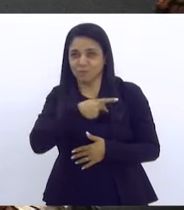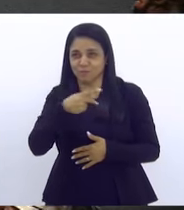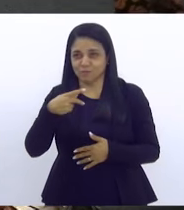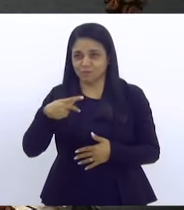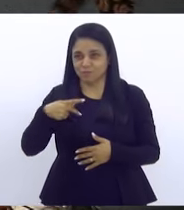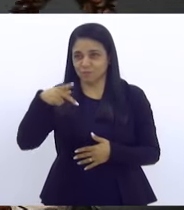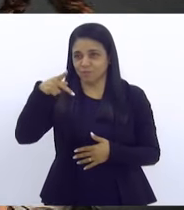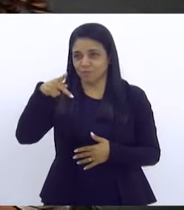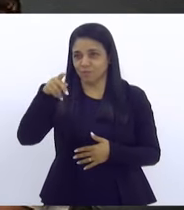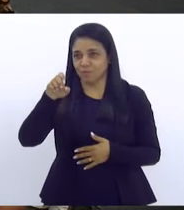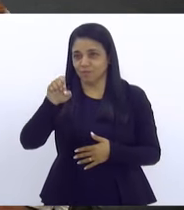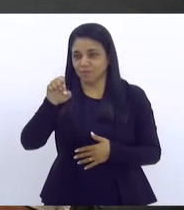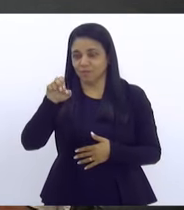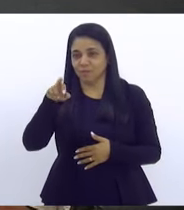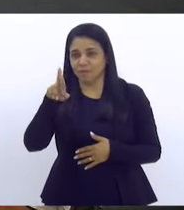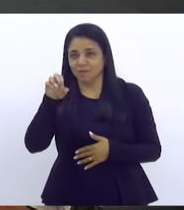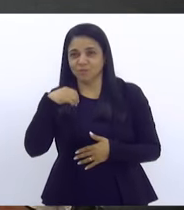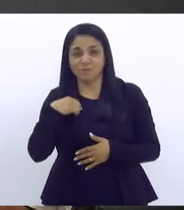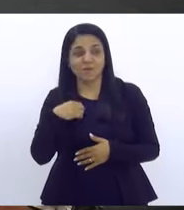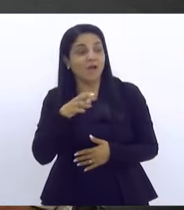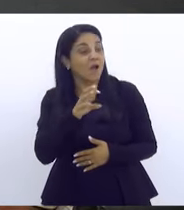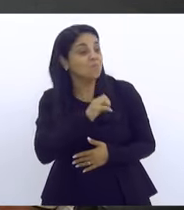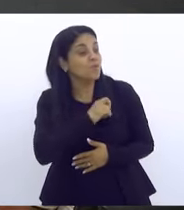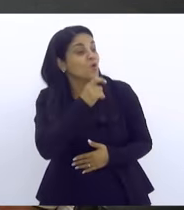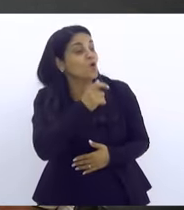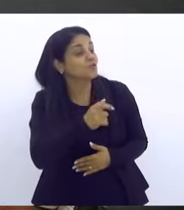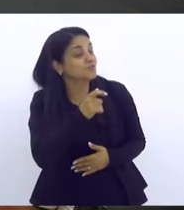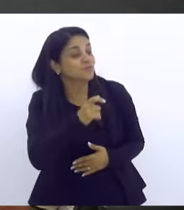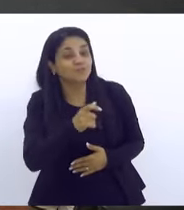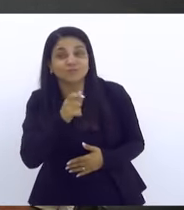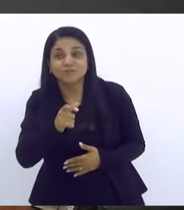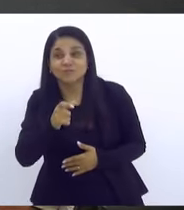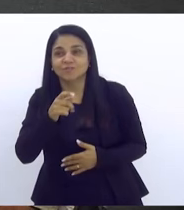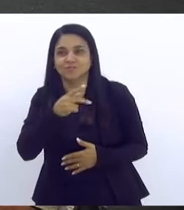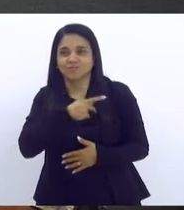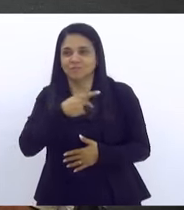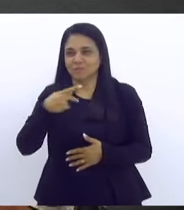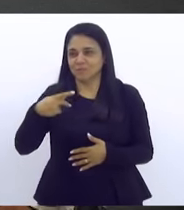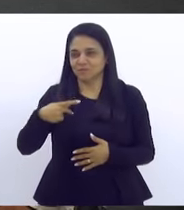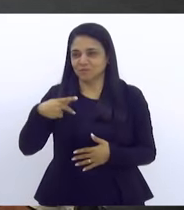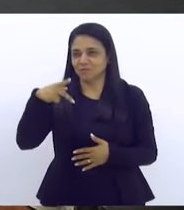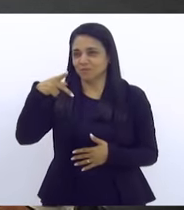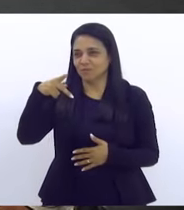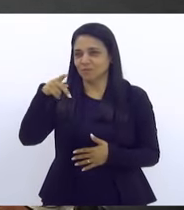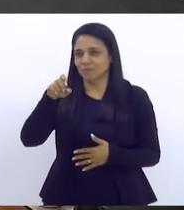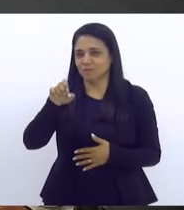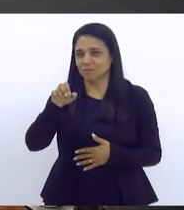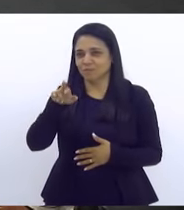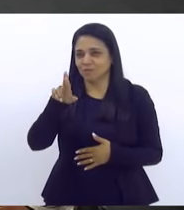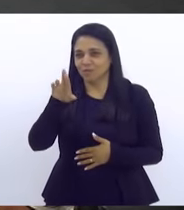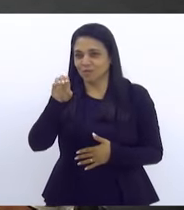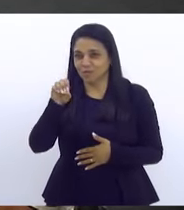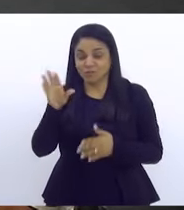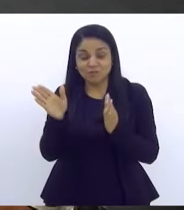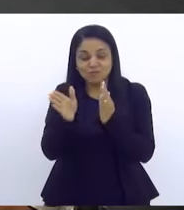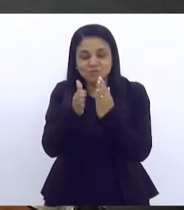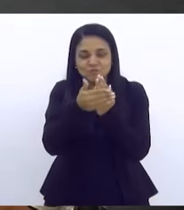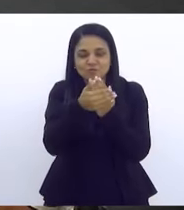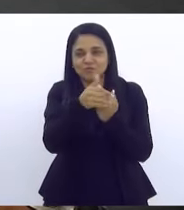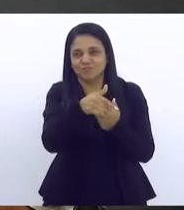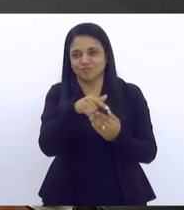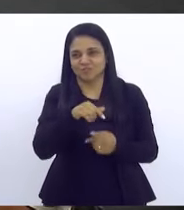amor? Fica escondidinho aí. Está no escondido, pastor Pedro. Eu cumprimento todos os homens também que compõem. Tio da